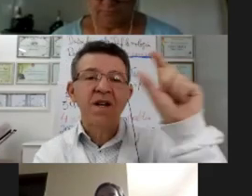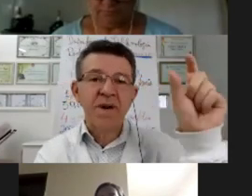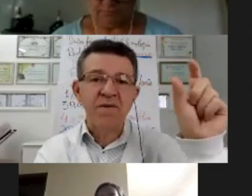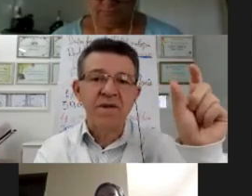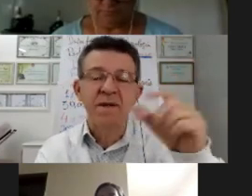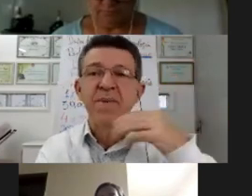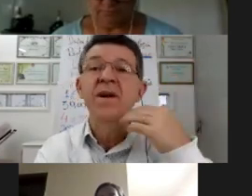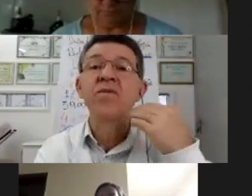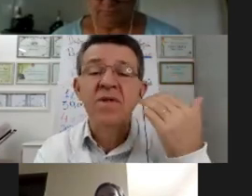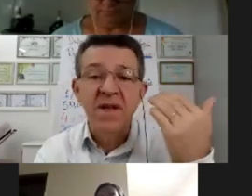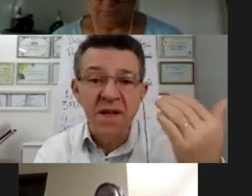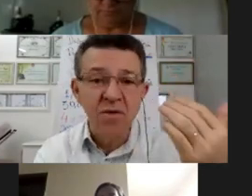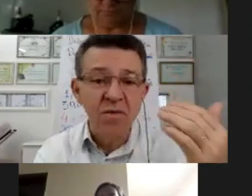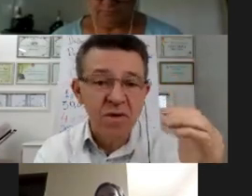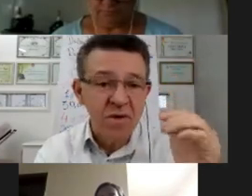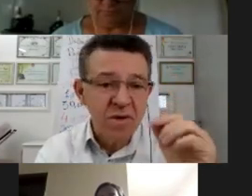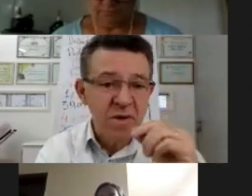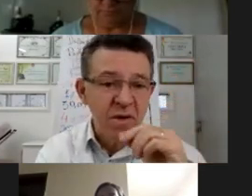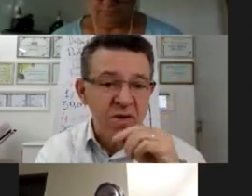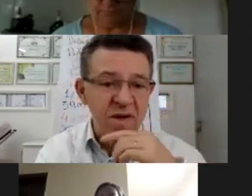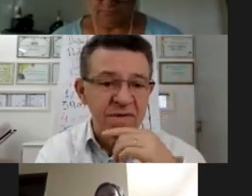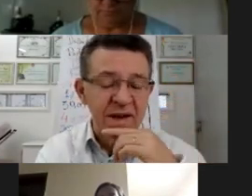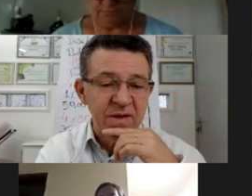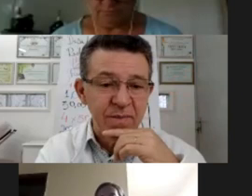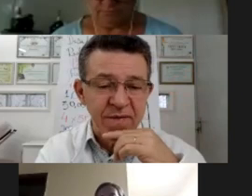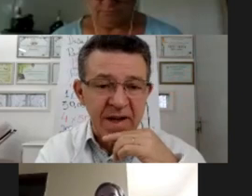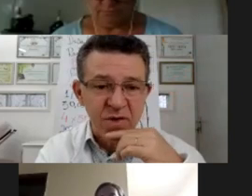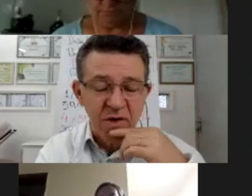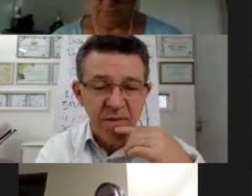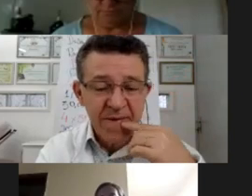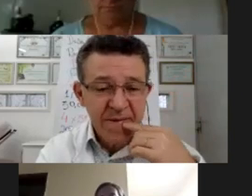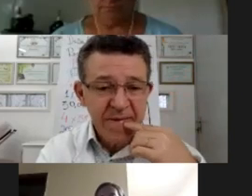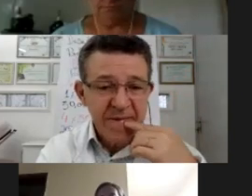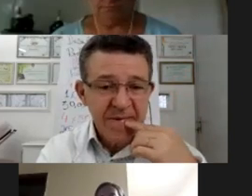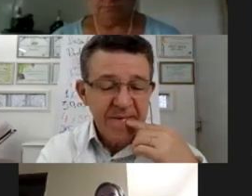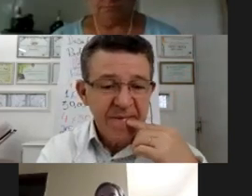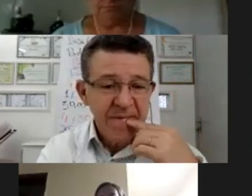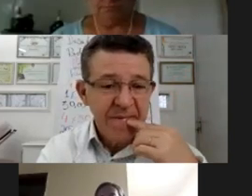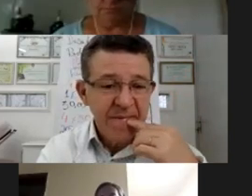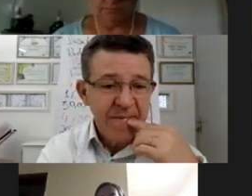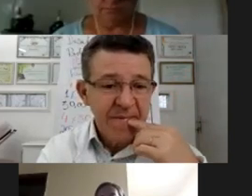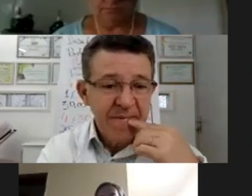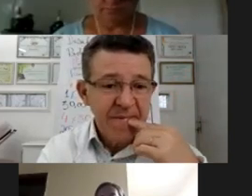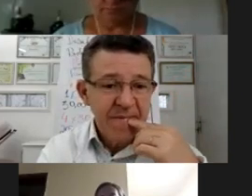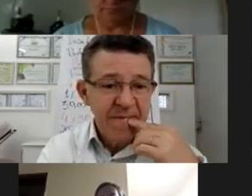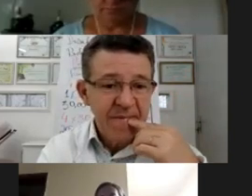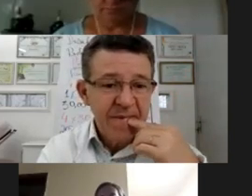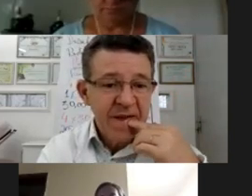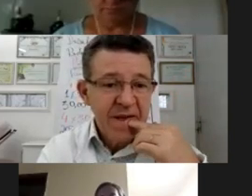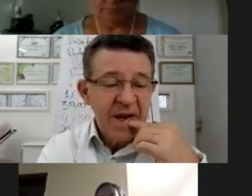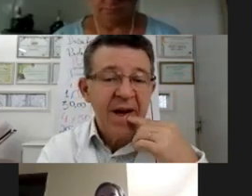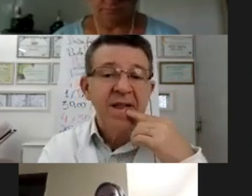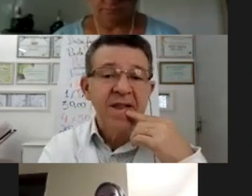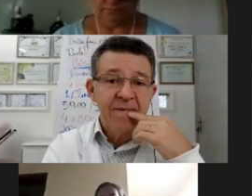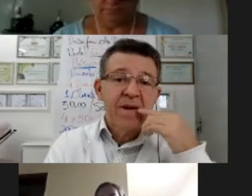alguma mensagem para você Roberto, perguntando. O João está falando. Pode falar, João. pede para ela entrar em contato comigo que eu resolvo isso